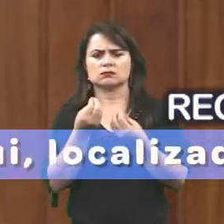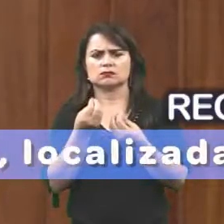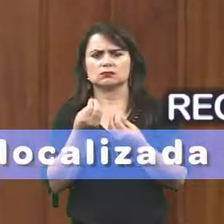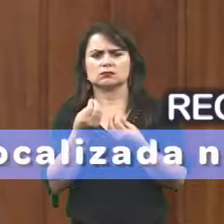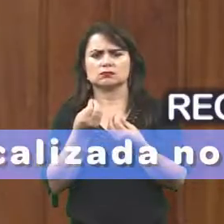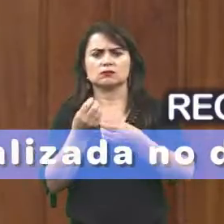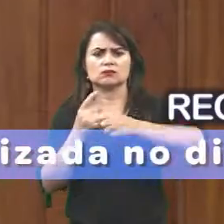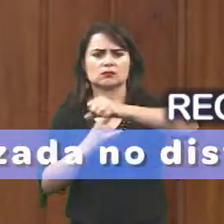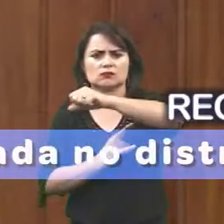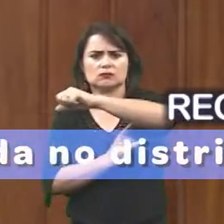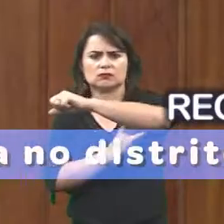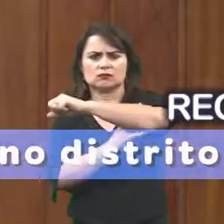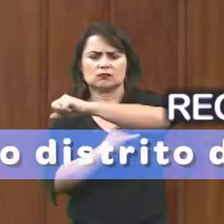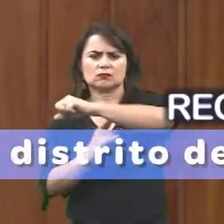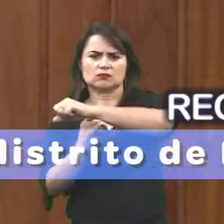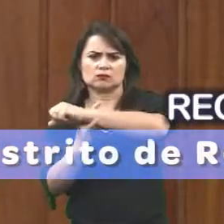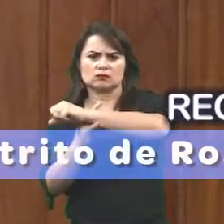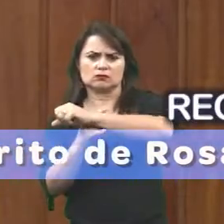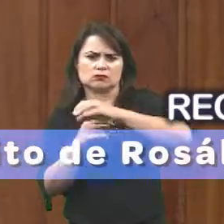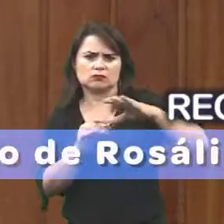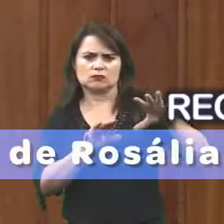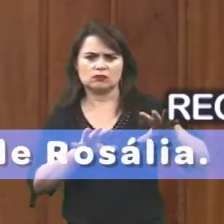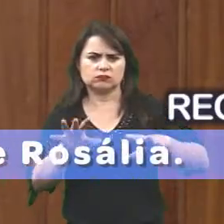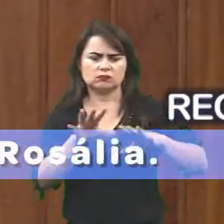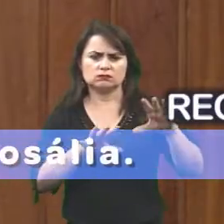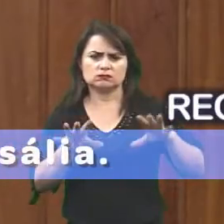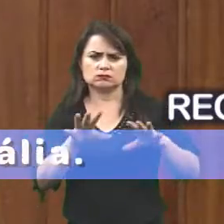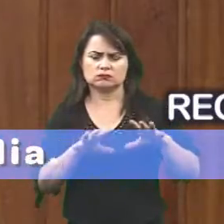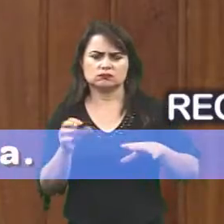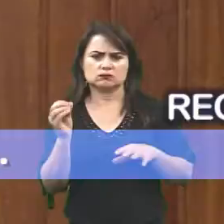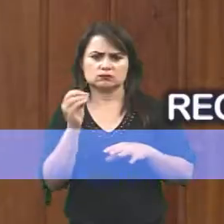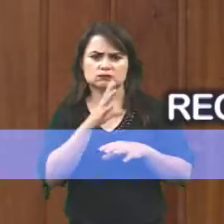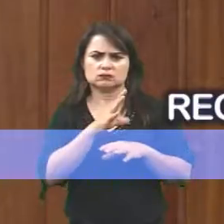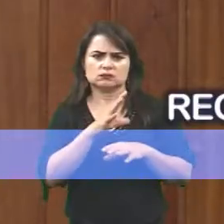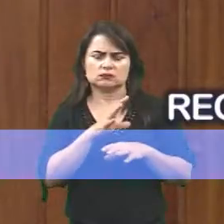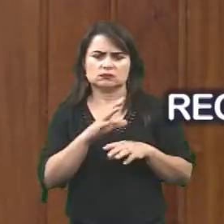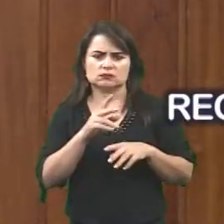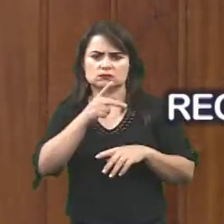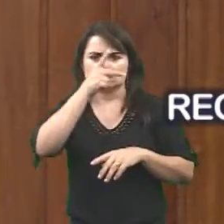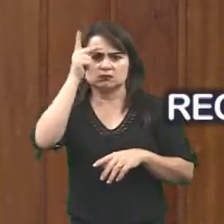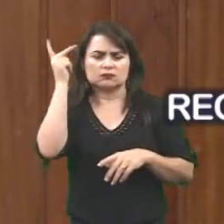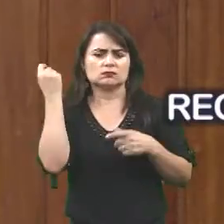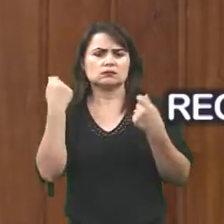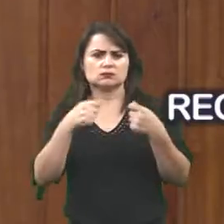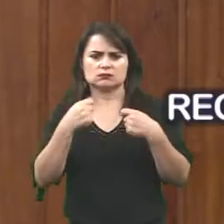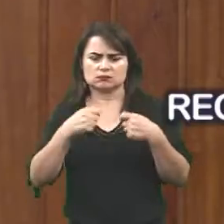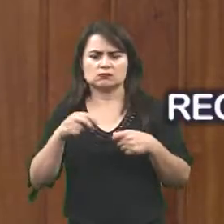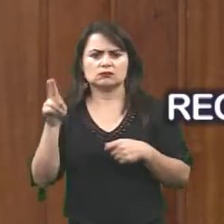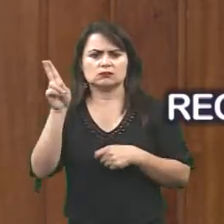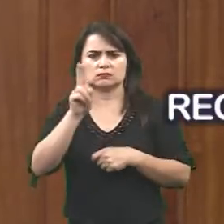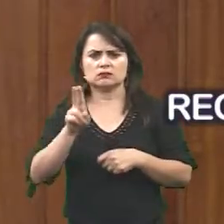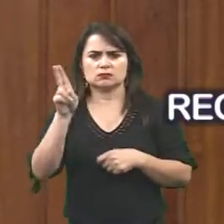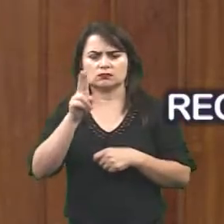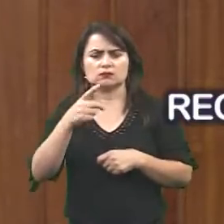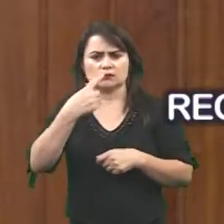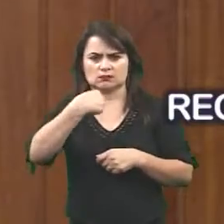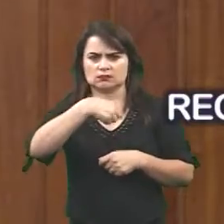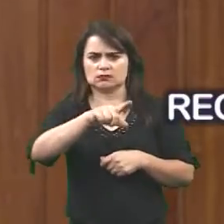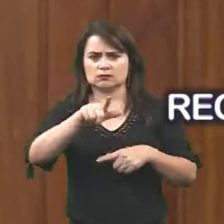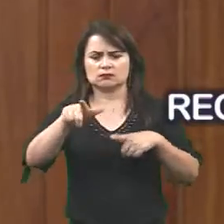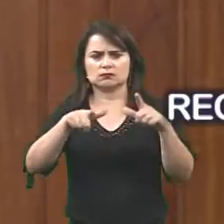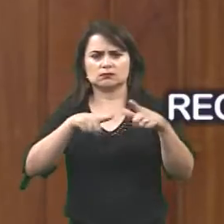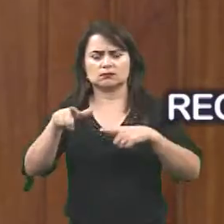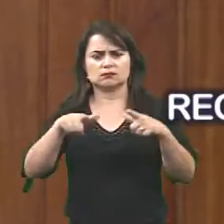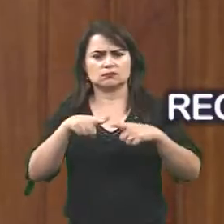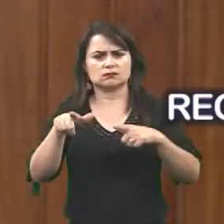essas pontes aí que dão acessos aos proprietários rurais que vão trabalhar, que geram emprego para